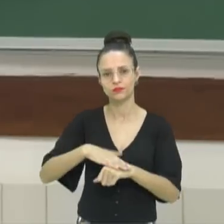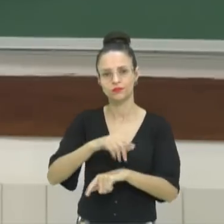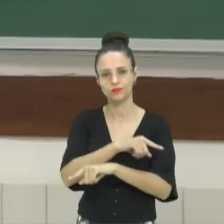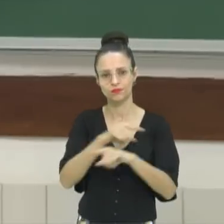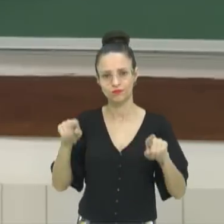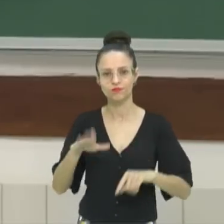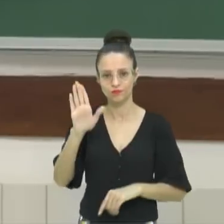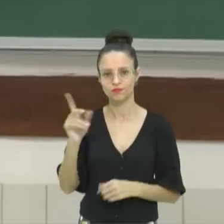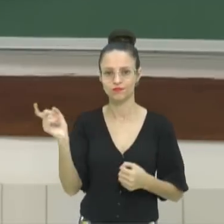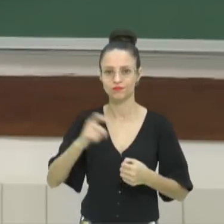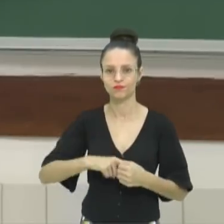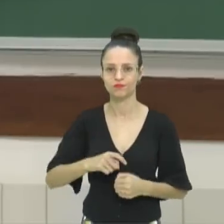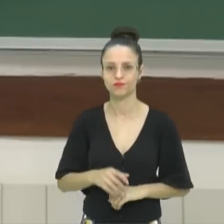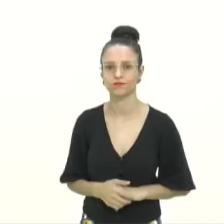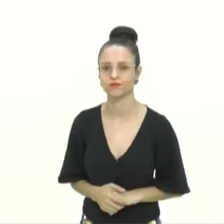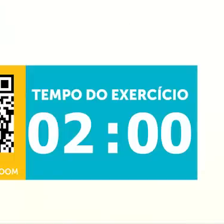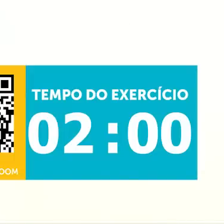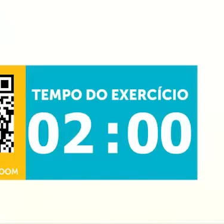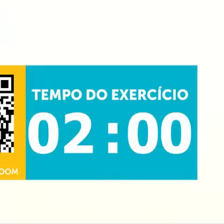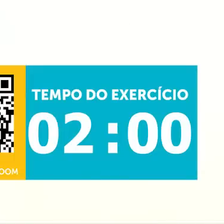você e já voltamos.